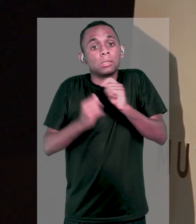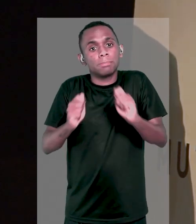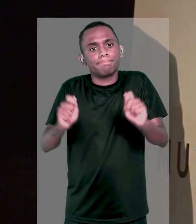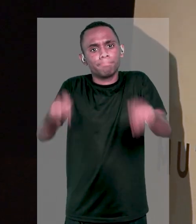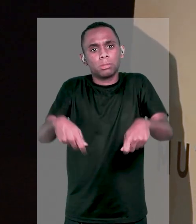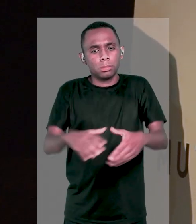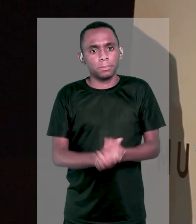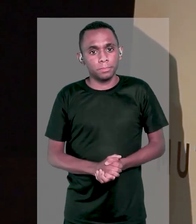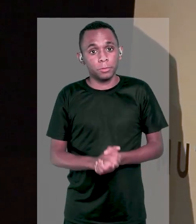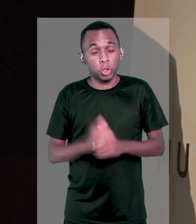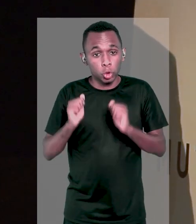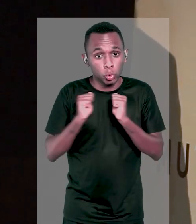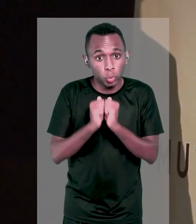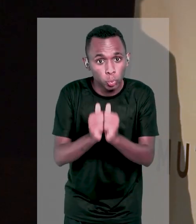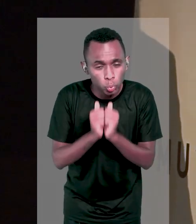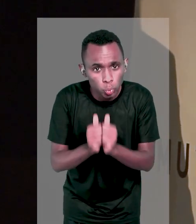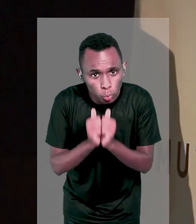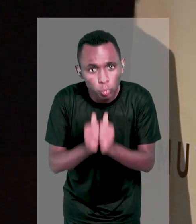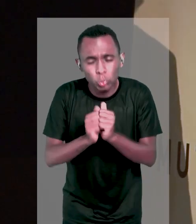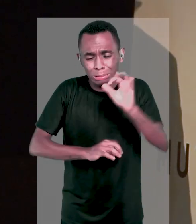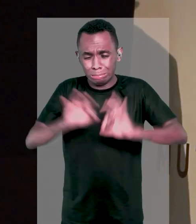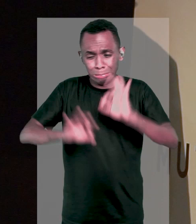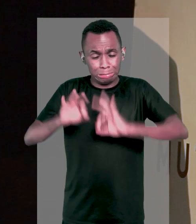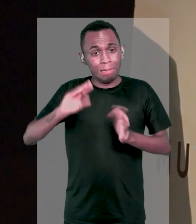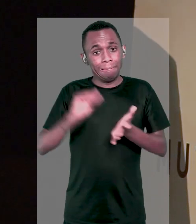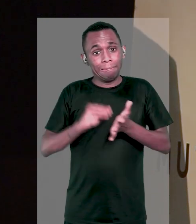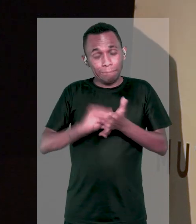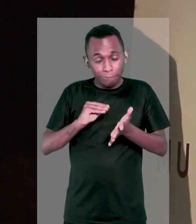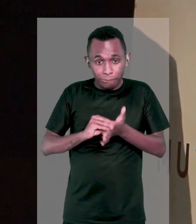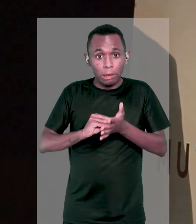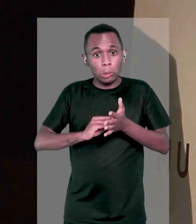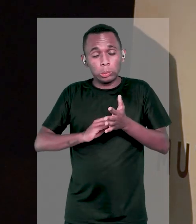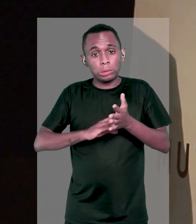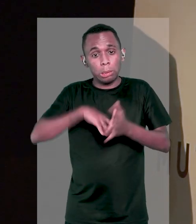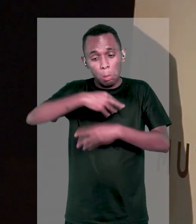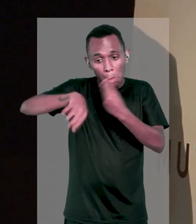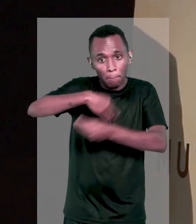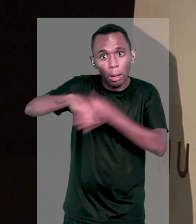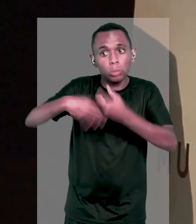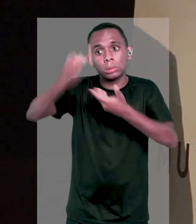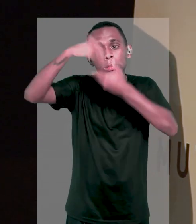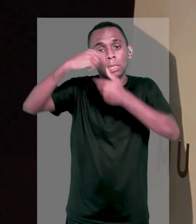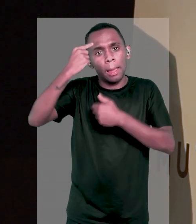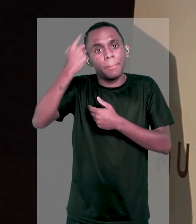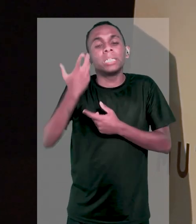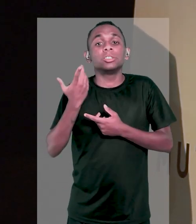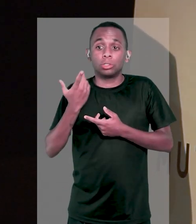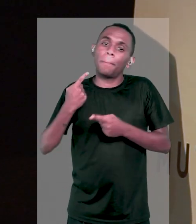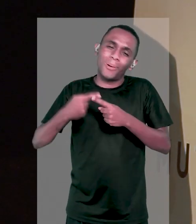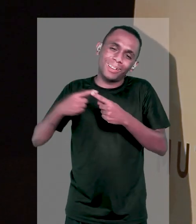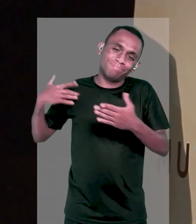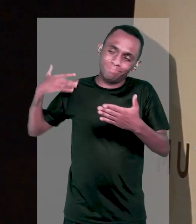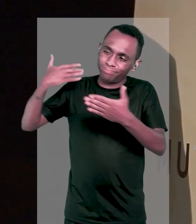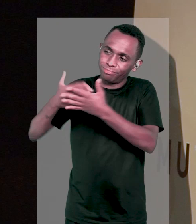extraída da lição da aula intitulada noção geral de arte ele está